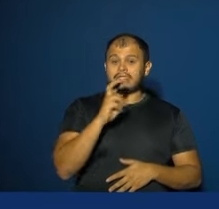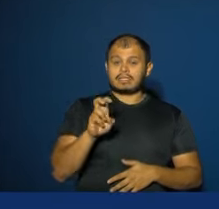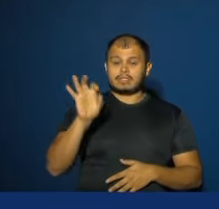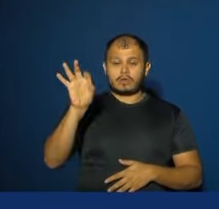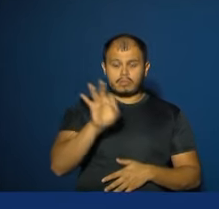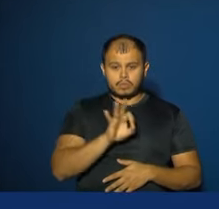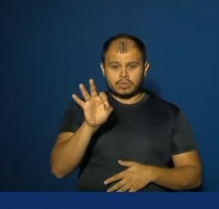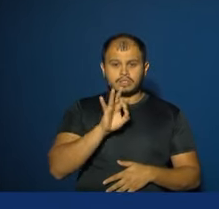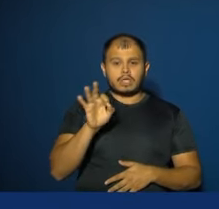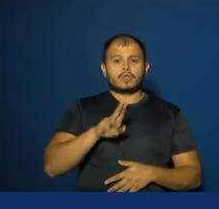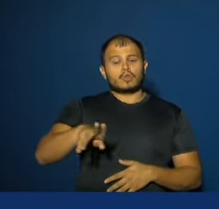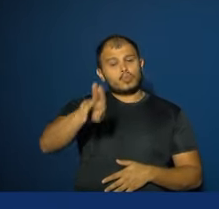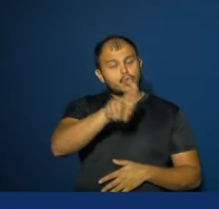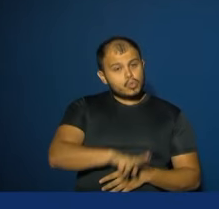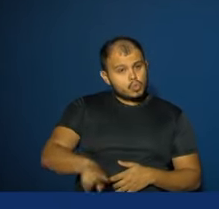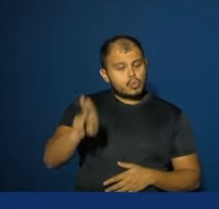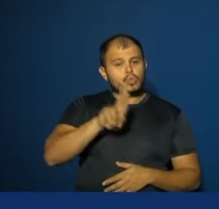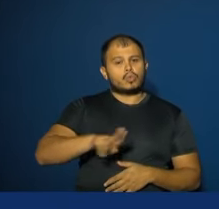do nosso consumo